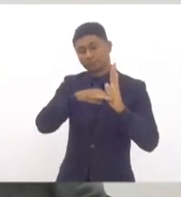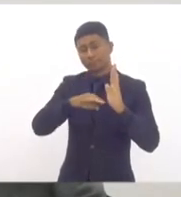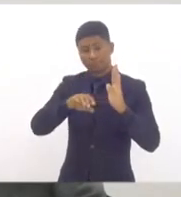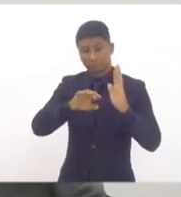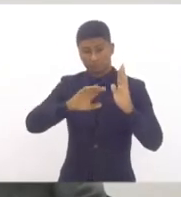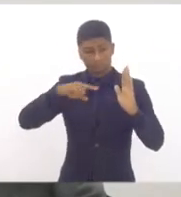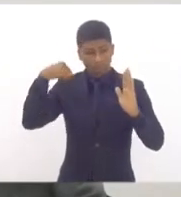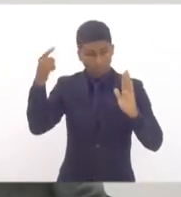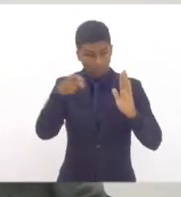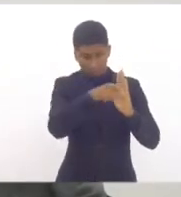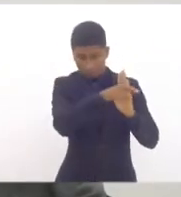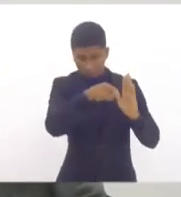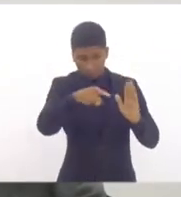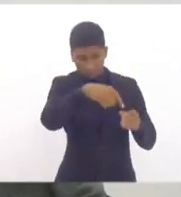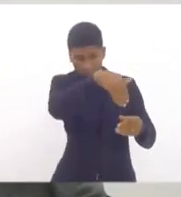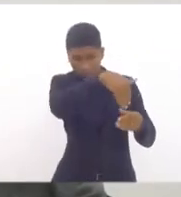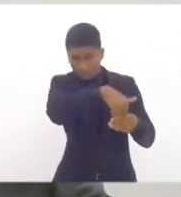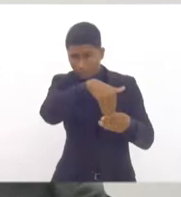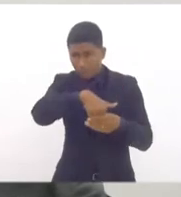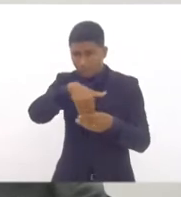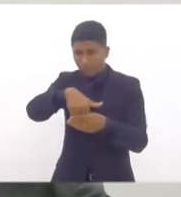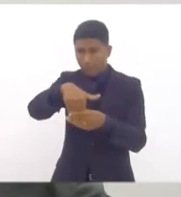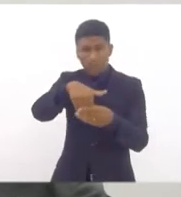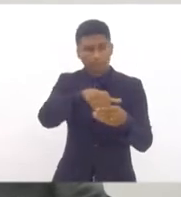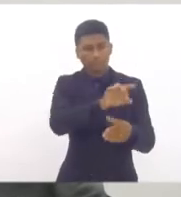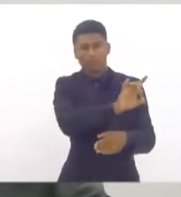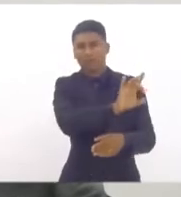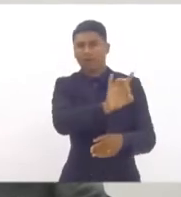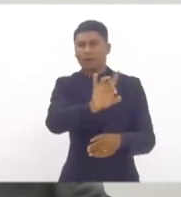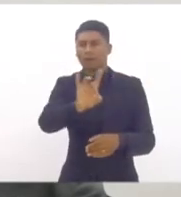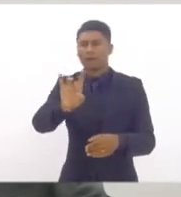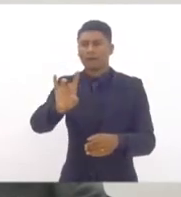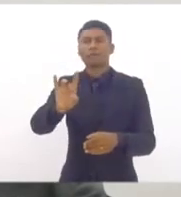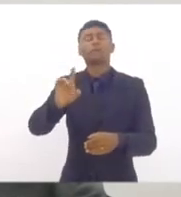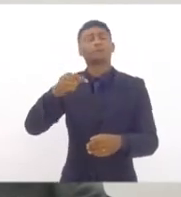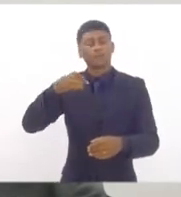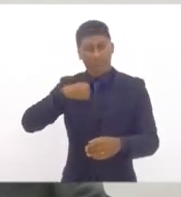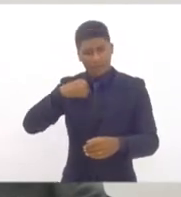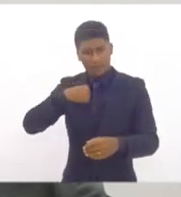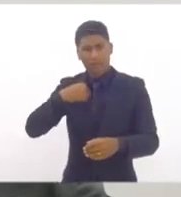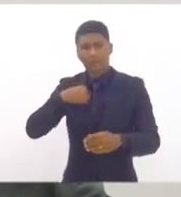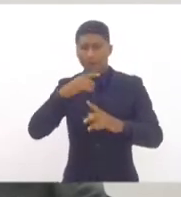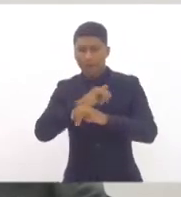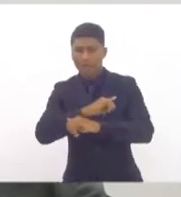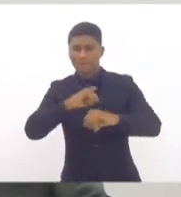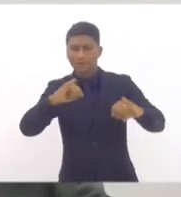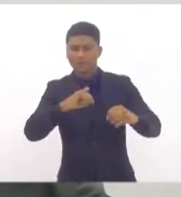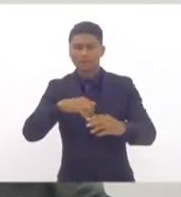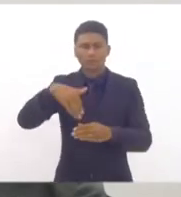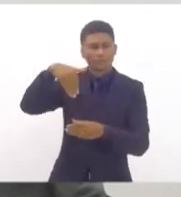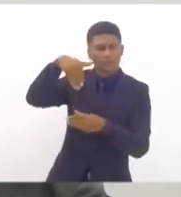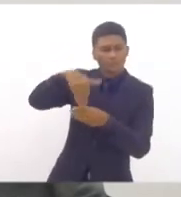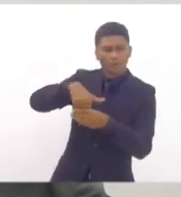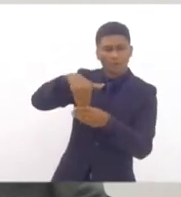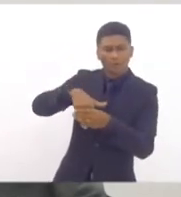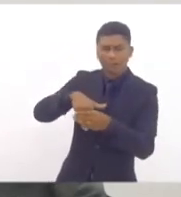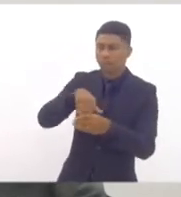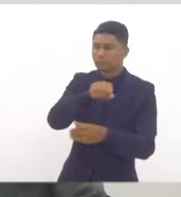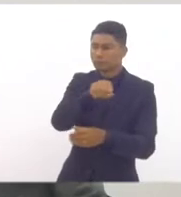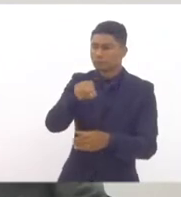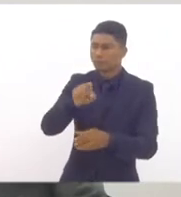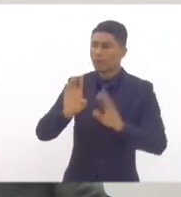de cada membro do comitê, eu darei a parcial de votos nos candidatos.